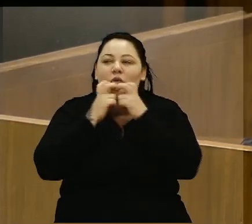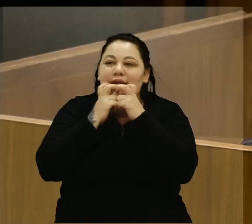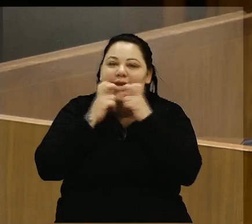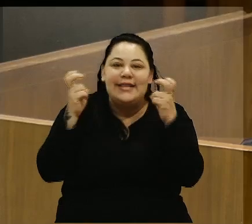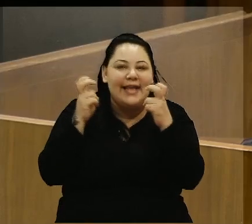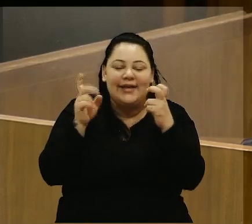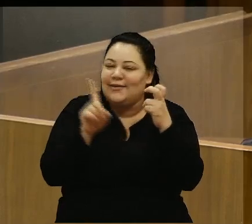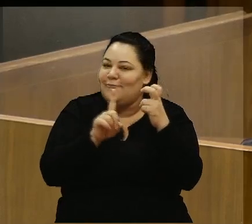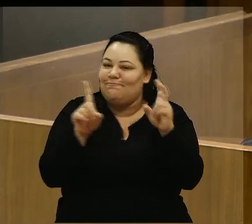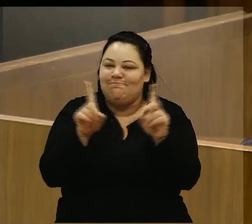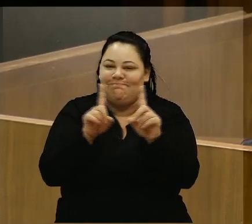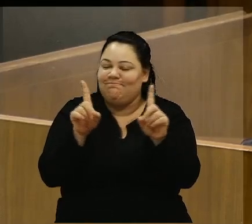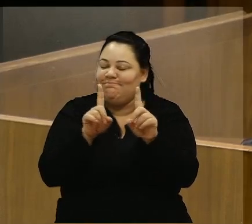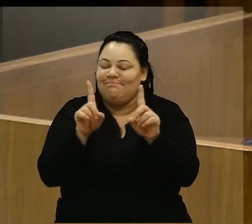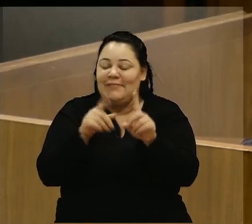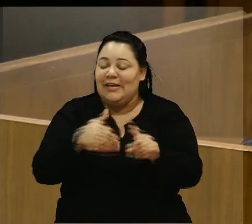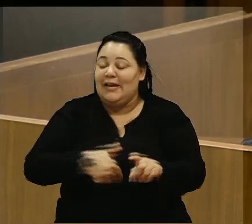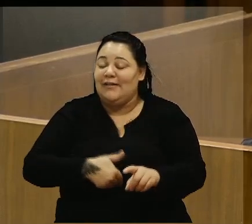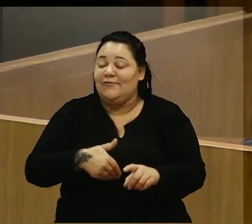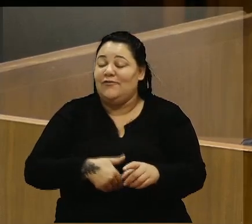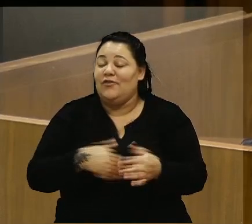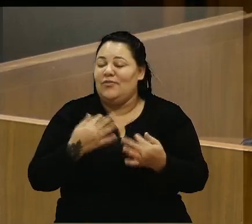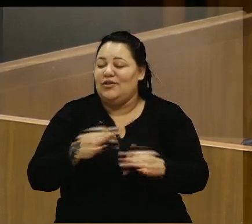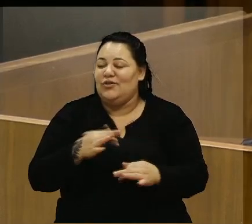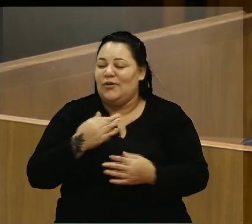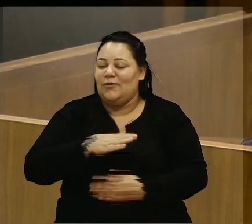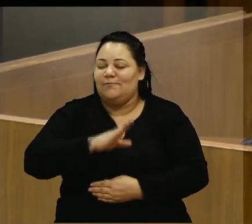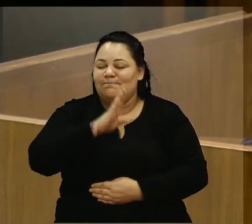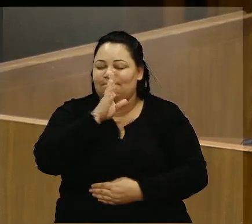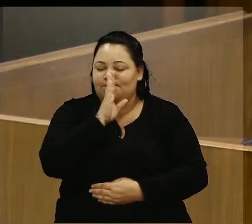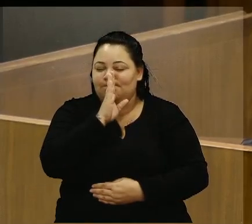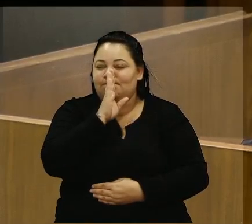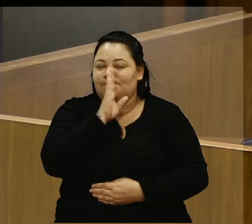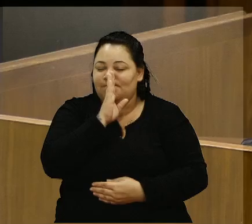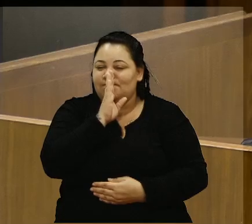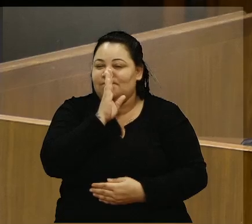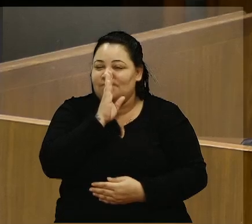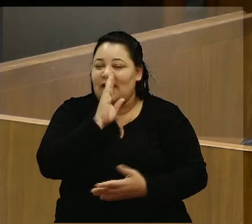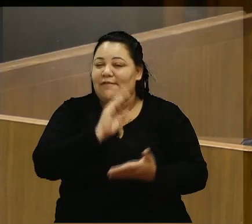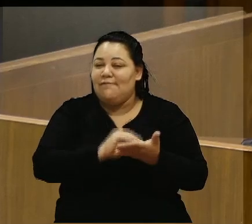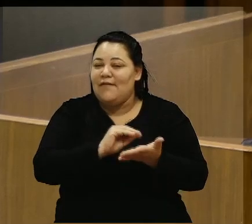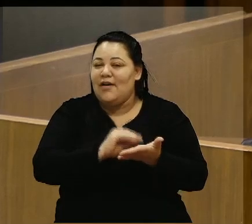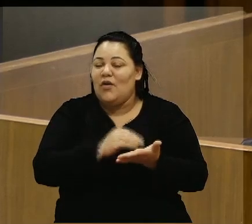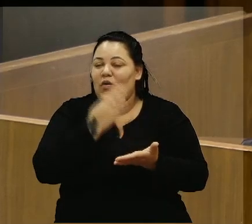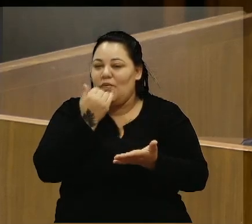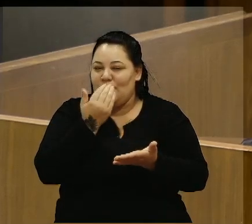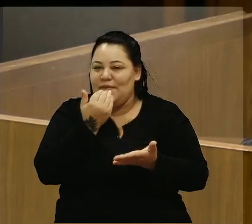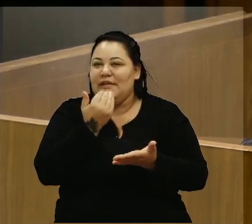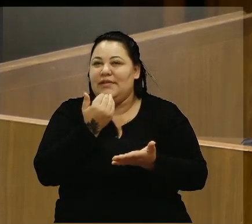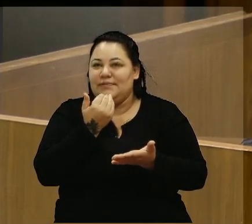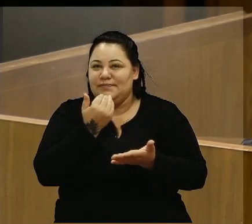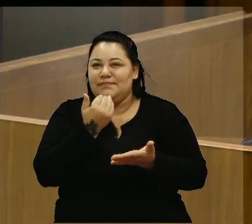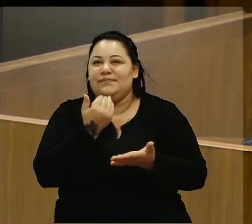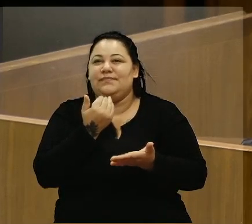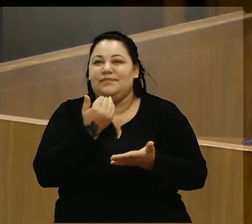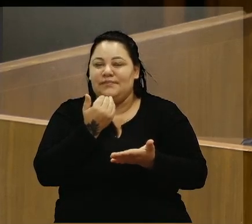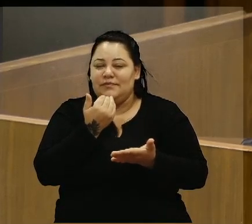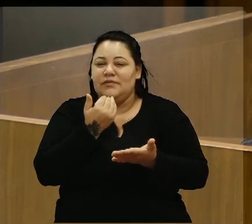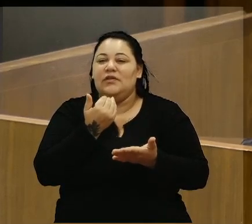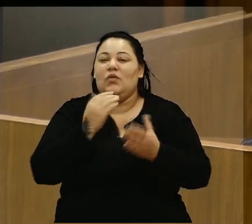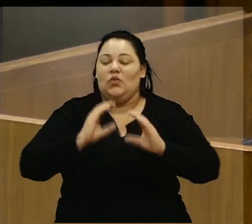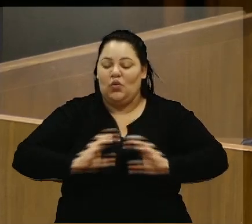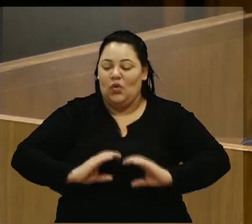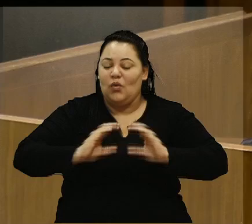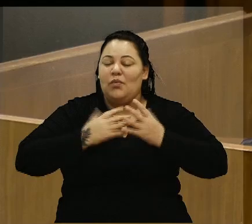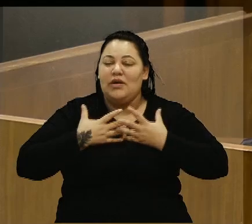cala. Silenciosa senta-se à mesa e é a ausência de quem pensa, de que fere, está no corpo cansado do dia a